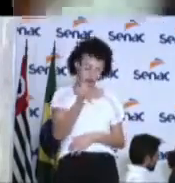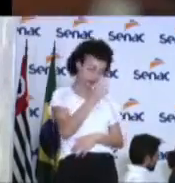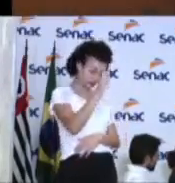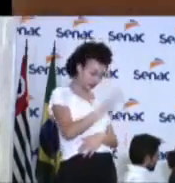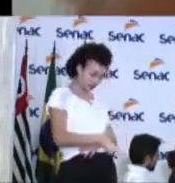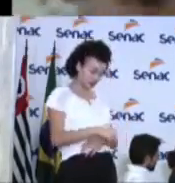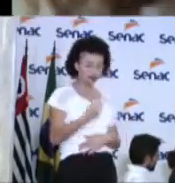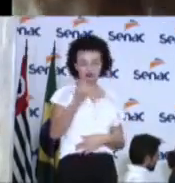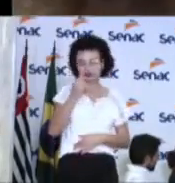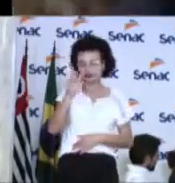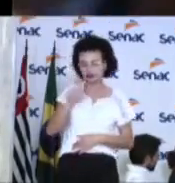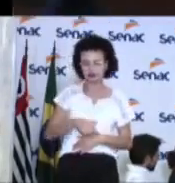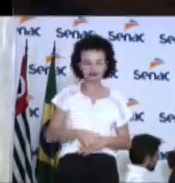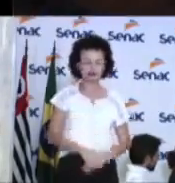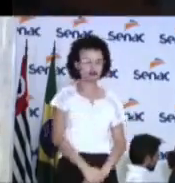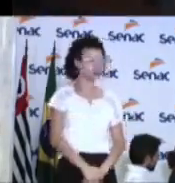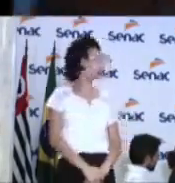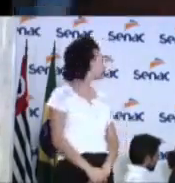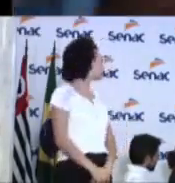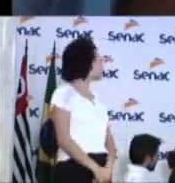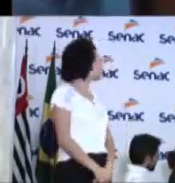tá quase lá, né?